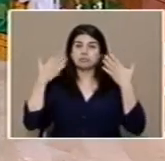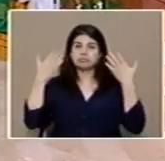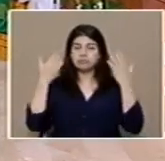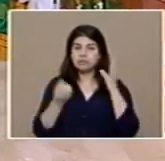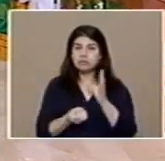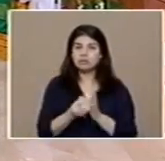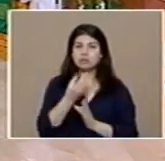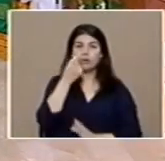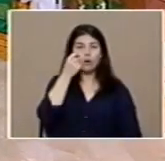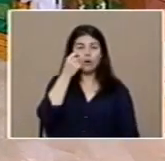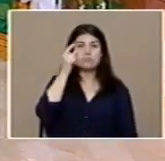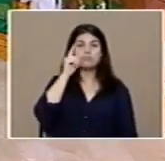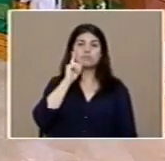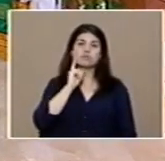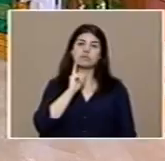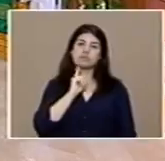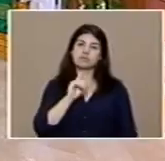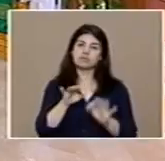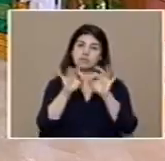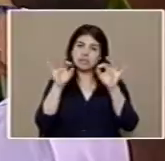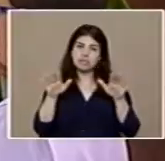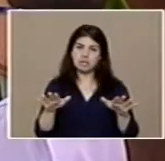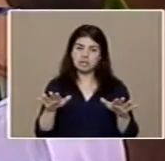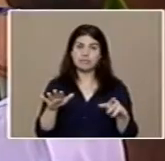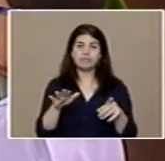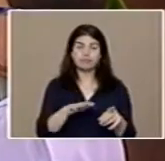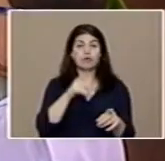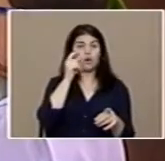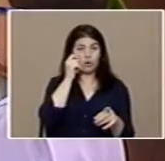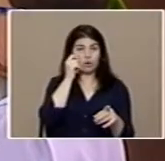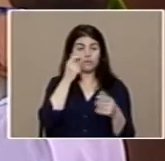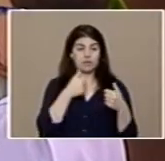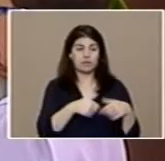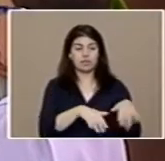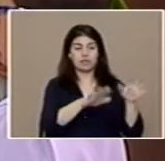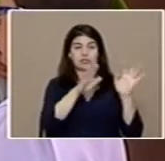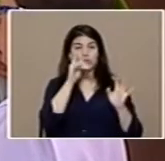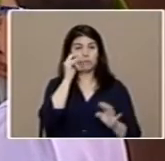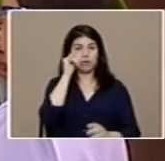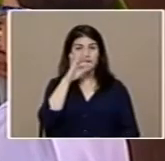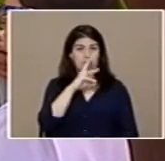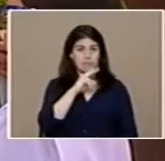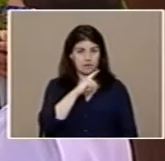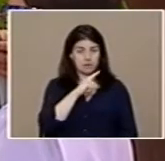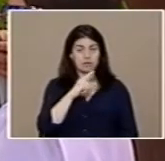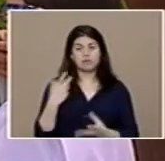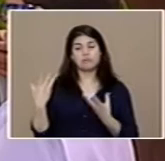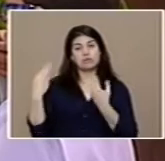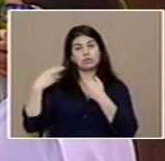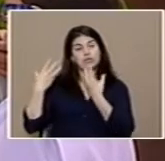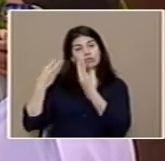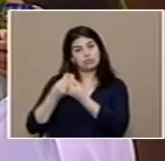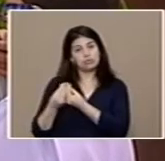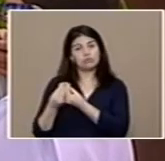e mulheres por isso o homem deixará pai e mãe para se unir a sua esposa e os dois serão